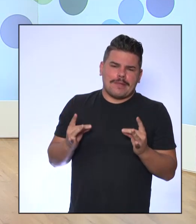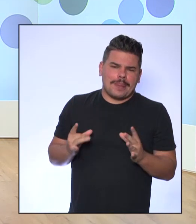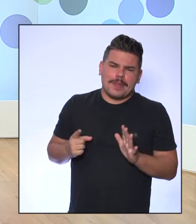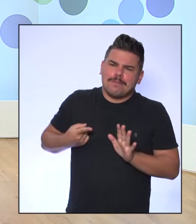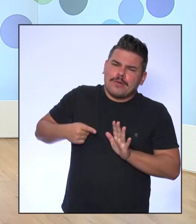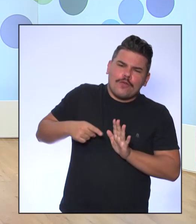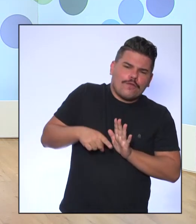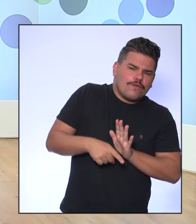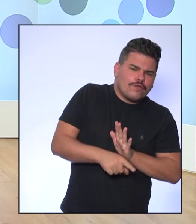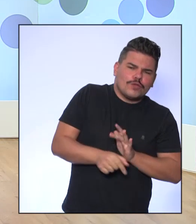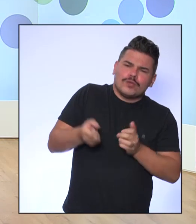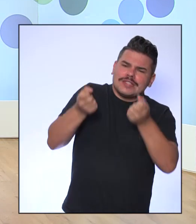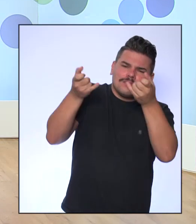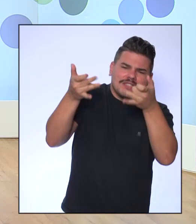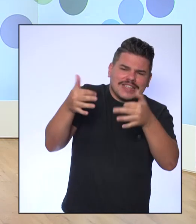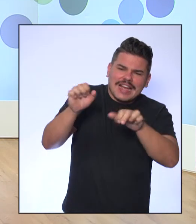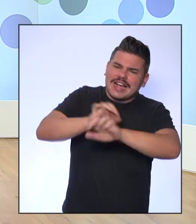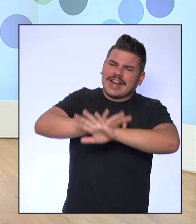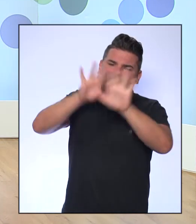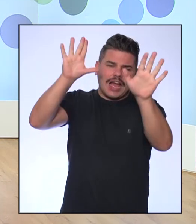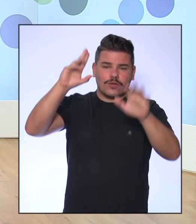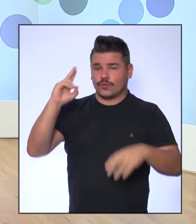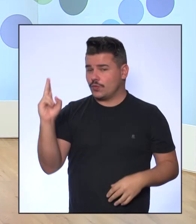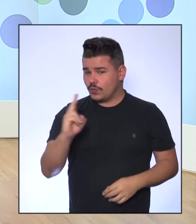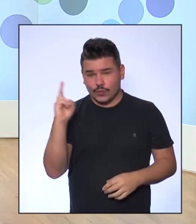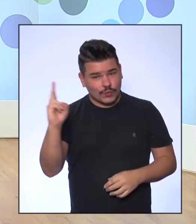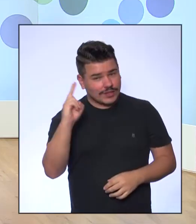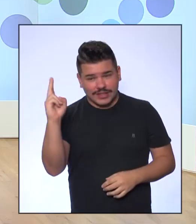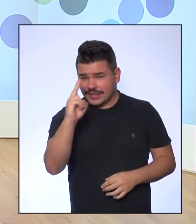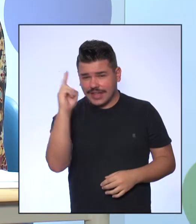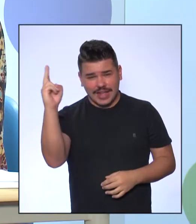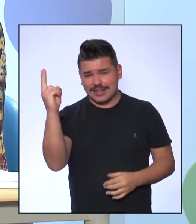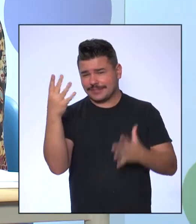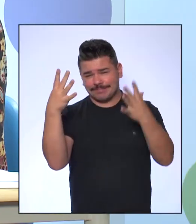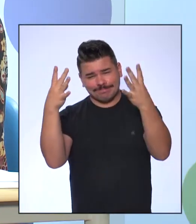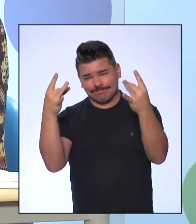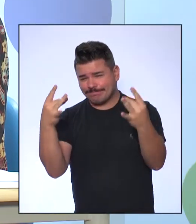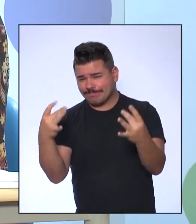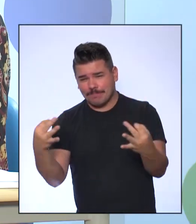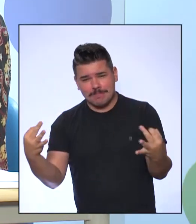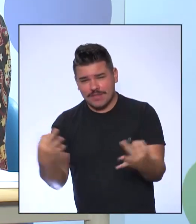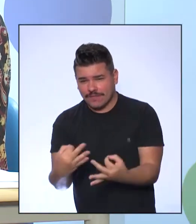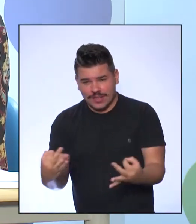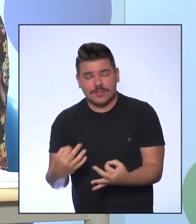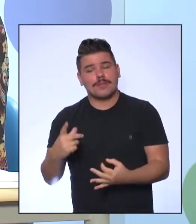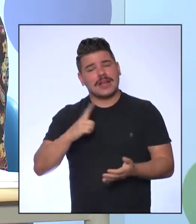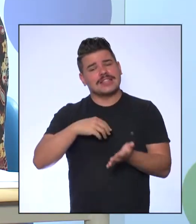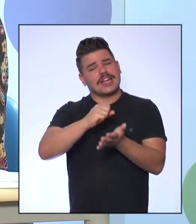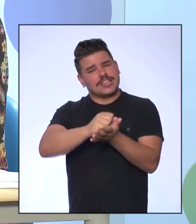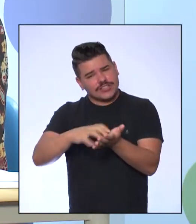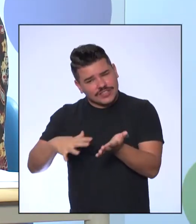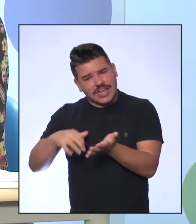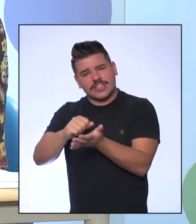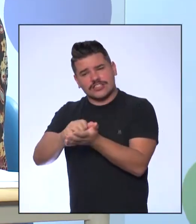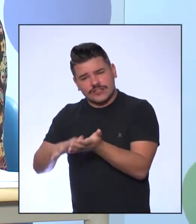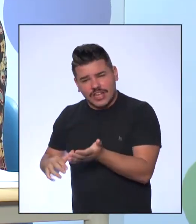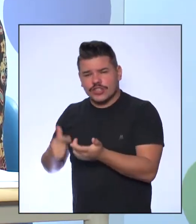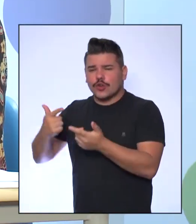aprofundamento, né? Mas é um start para que sejam produzidas outras atividades, outras